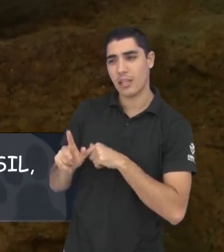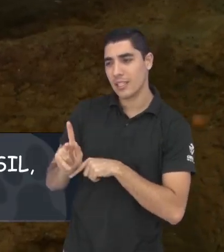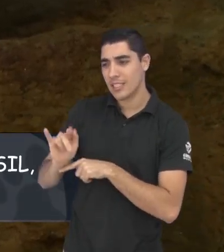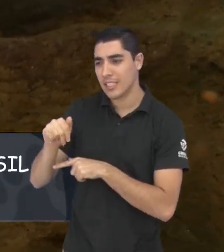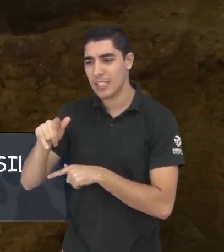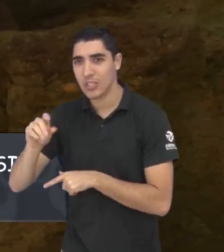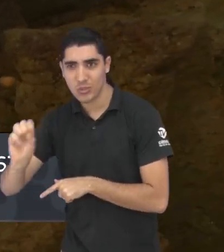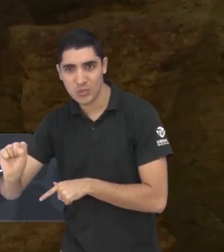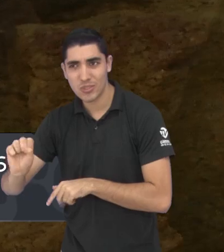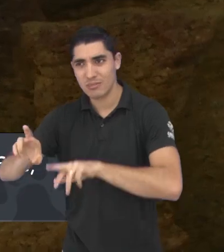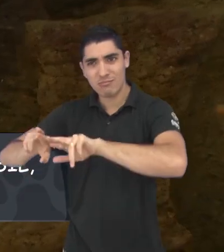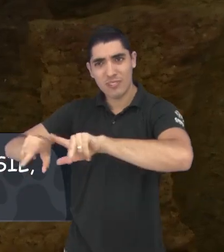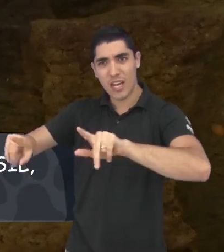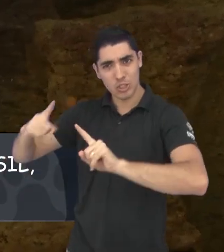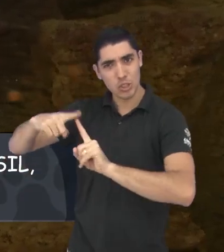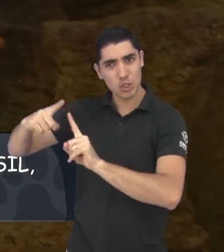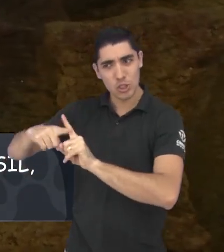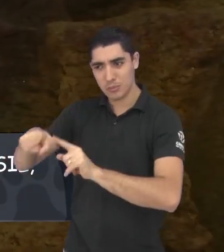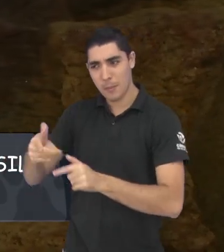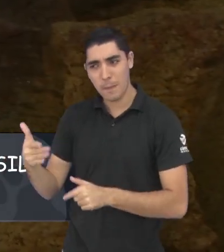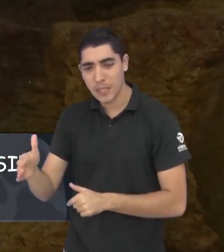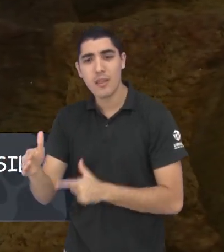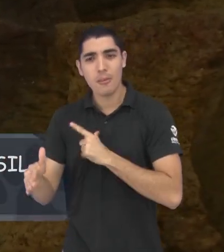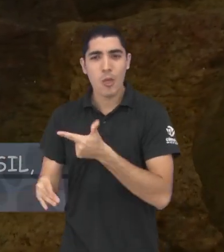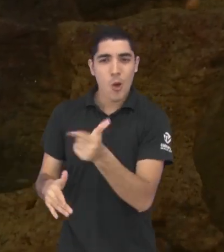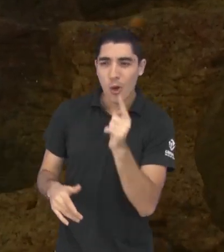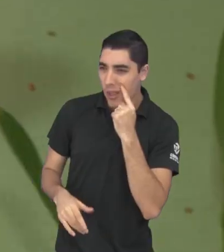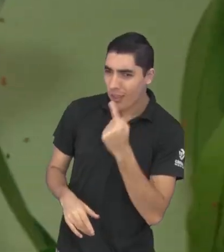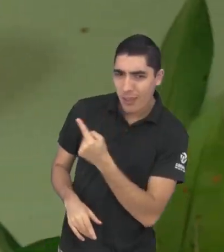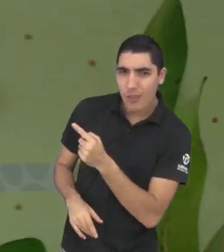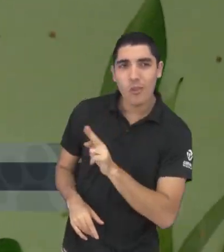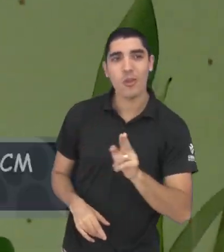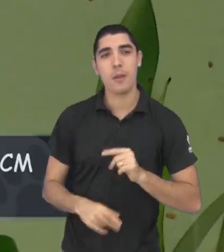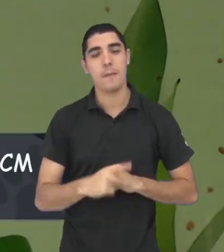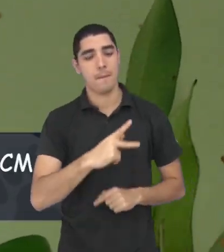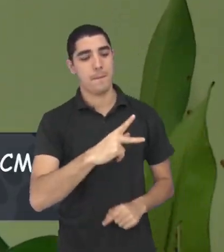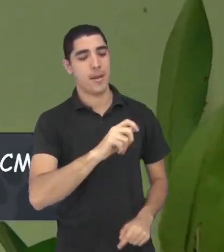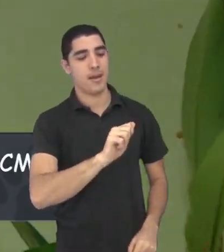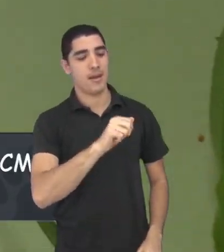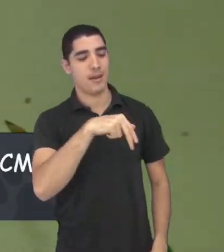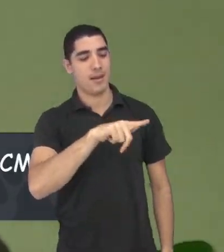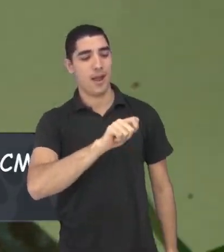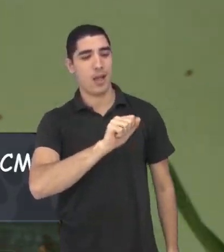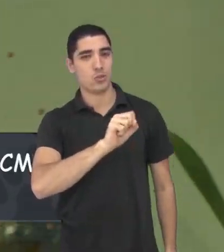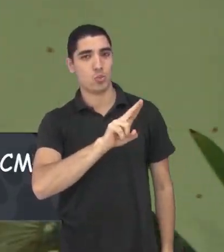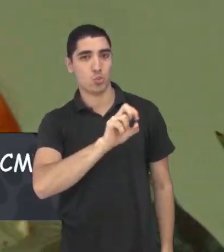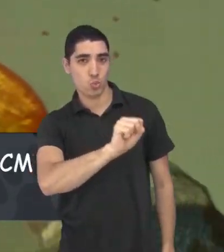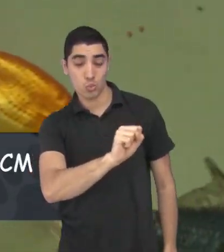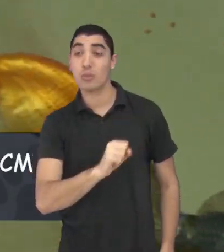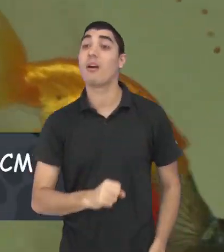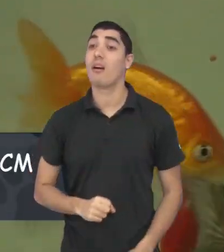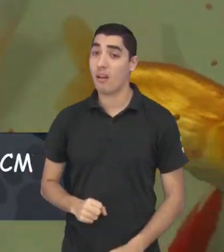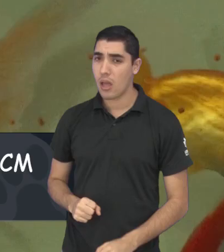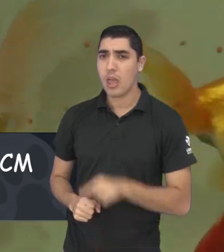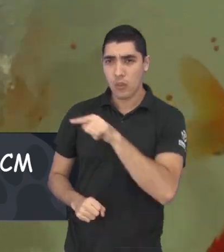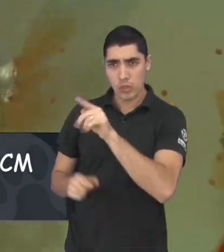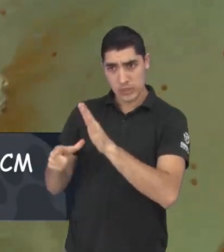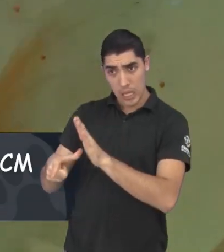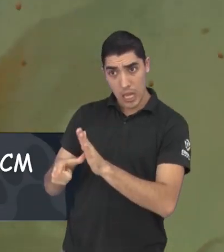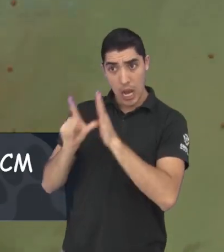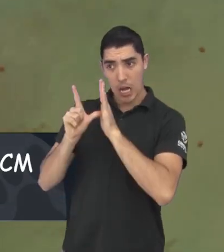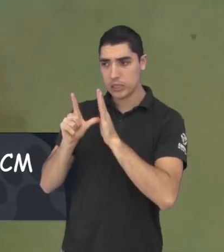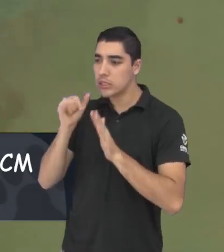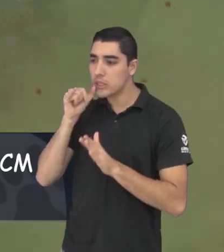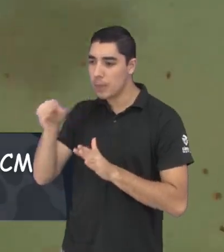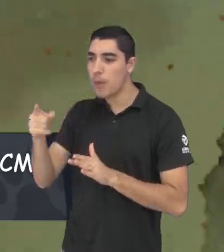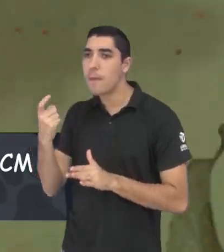vários kingios, né? De algumas espécies diferentes. E tem também os tubarãozinhos aqui, como é o nome mesmo? São pangás. Pangás. E aí você